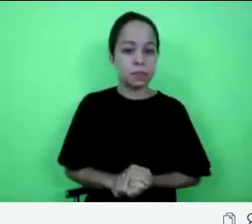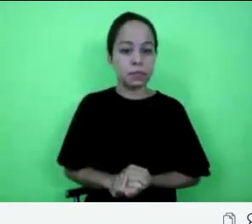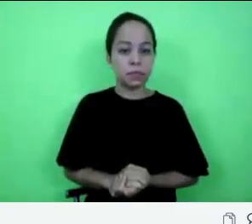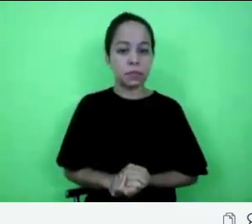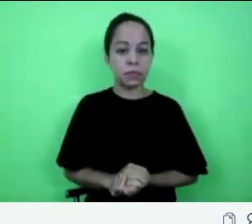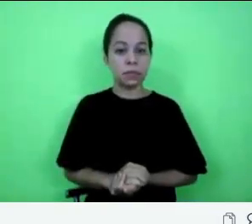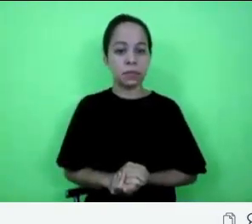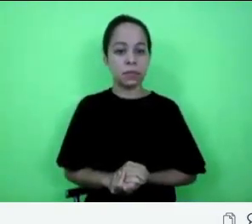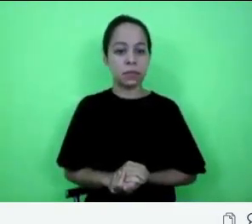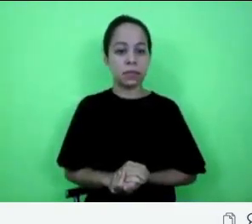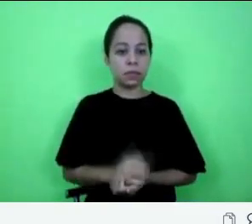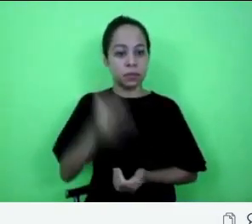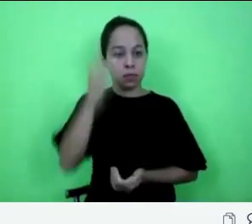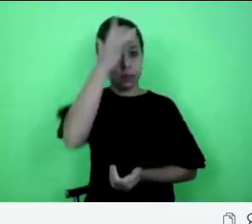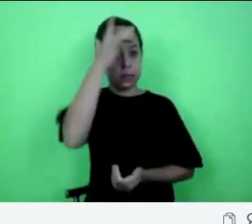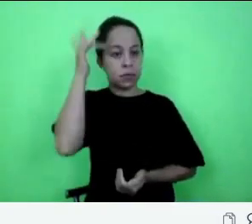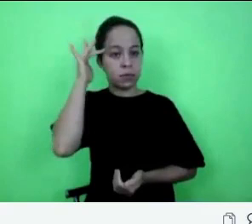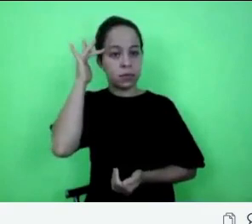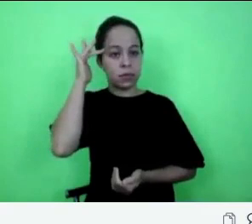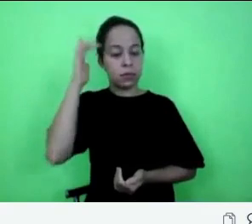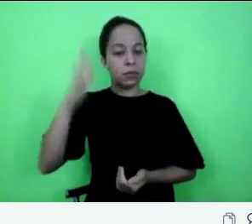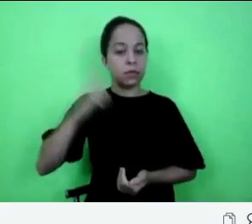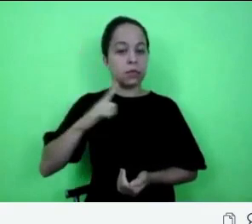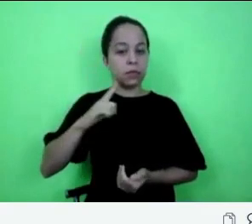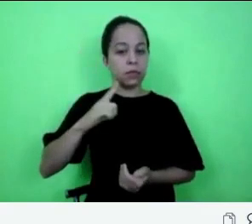Os classificados.